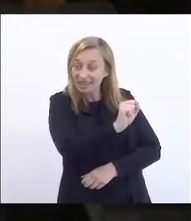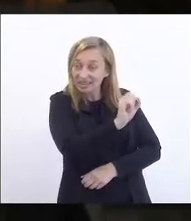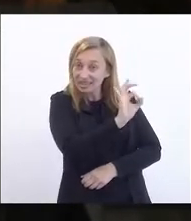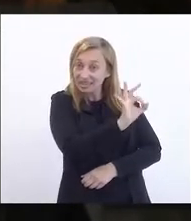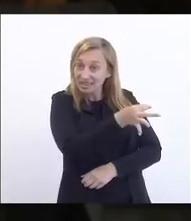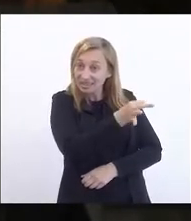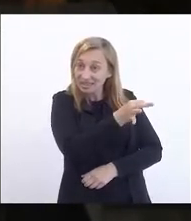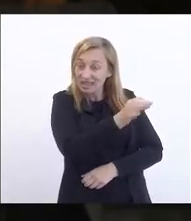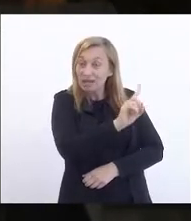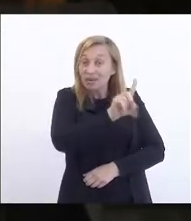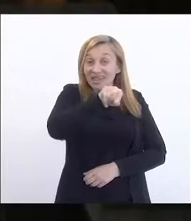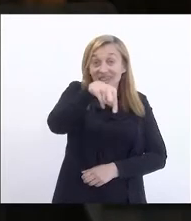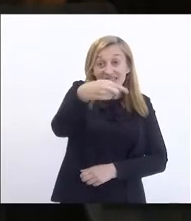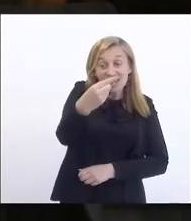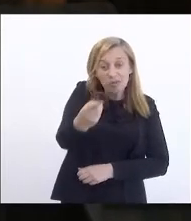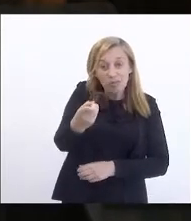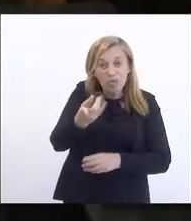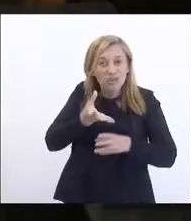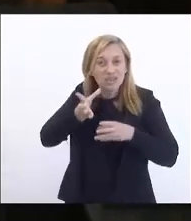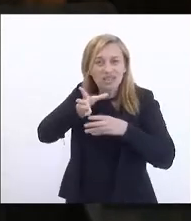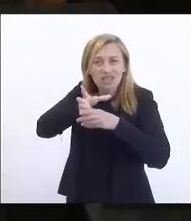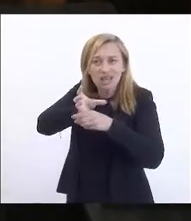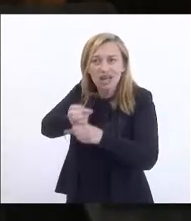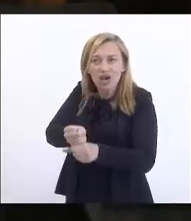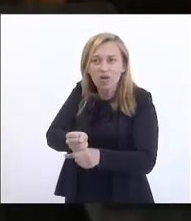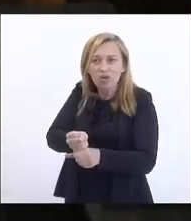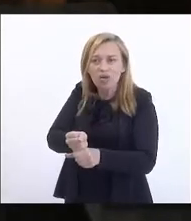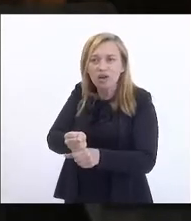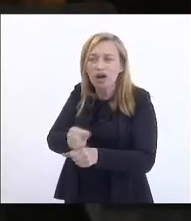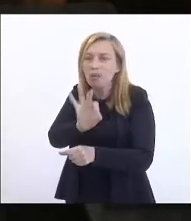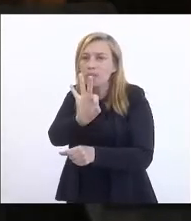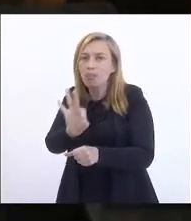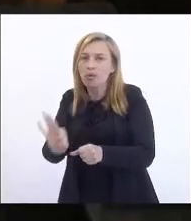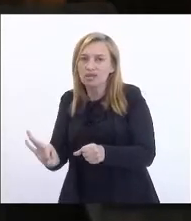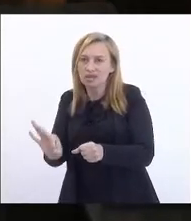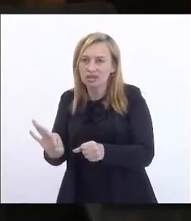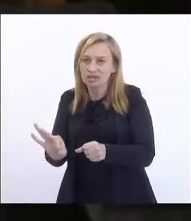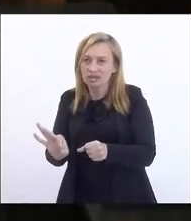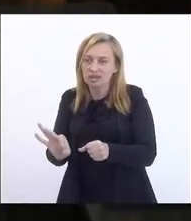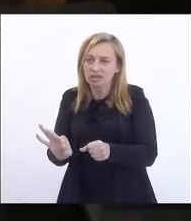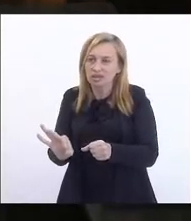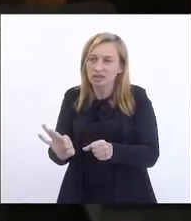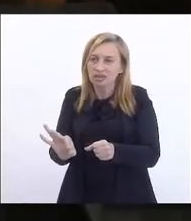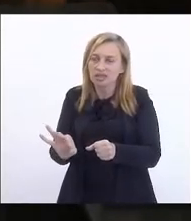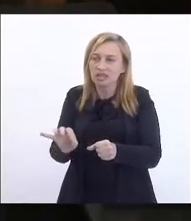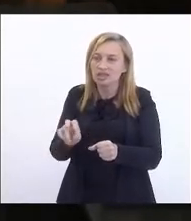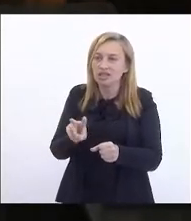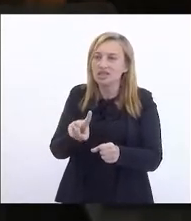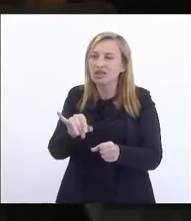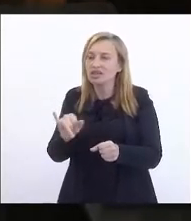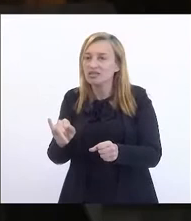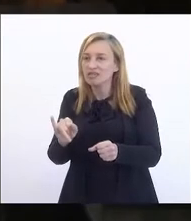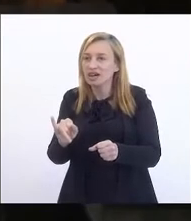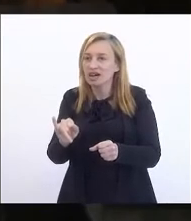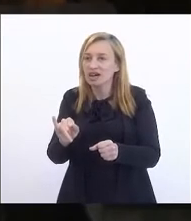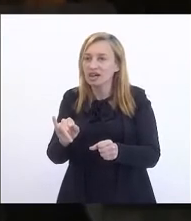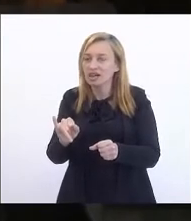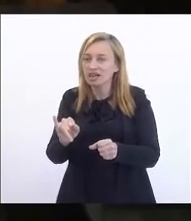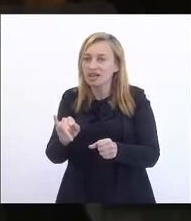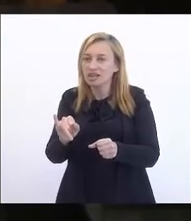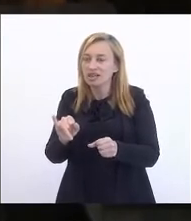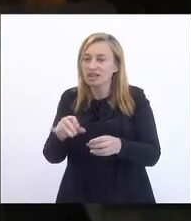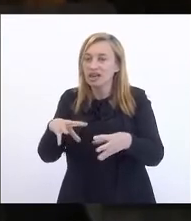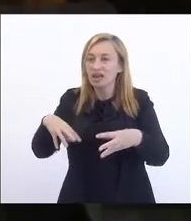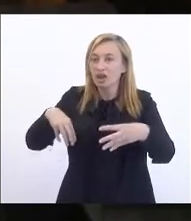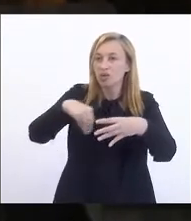depois se calcular o percentual que vai ser alocado na receita